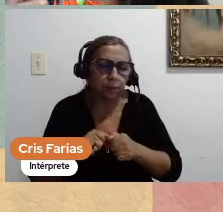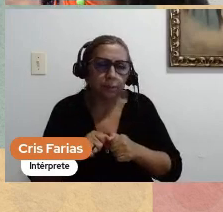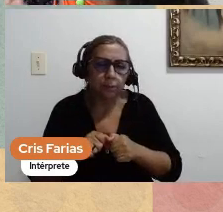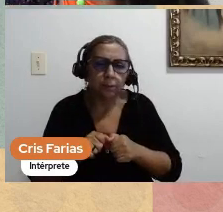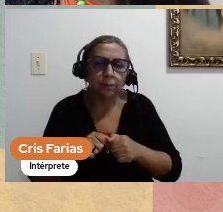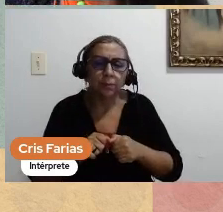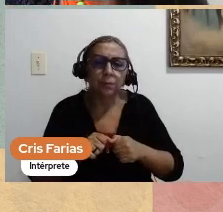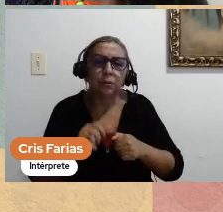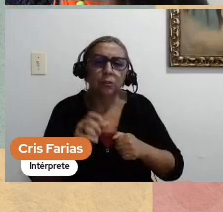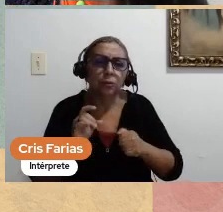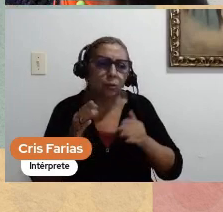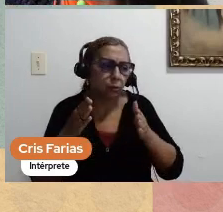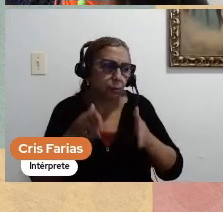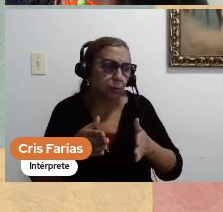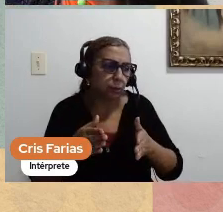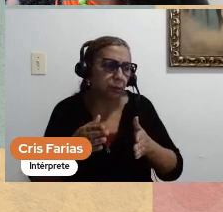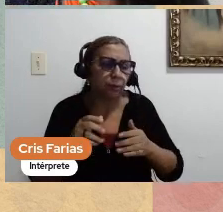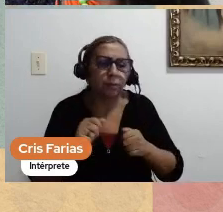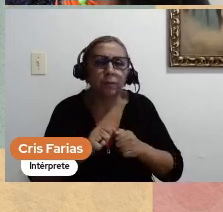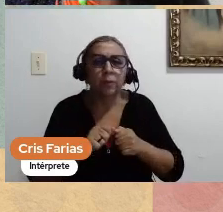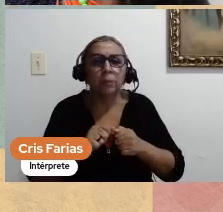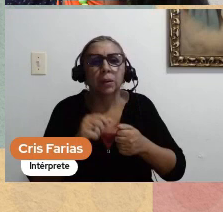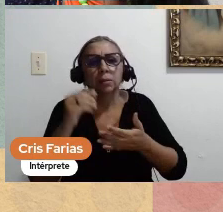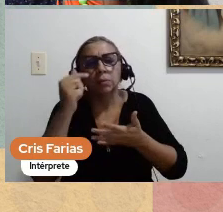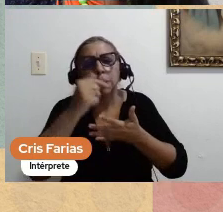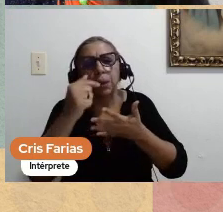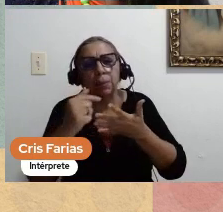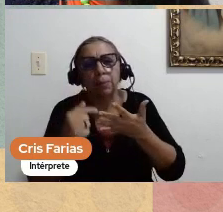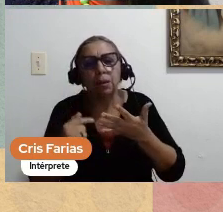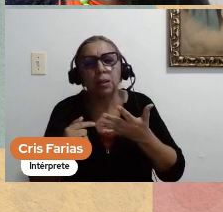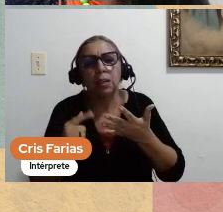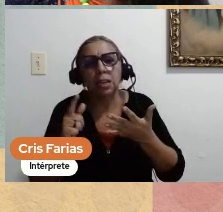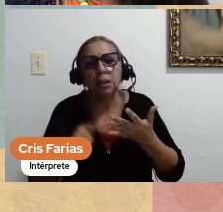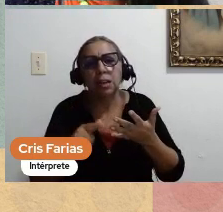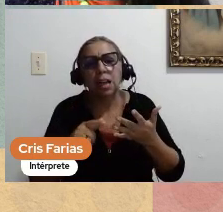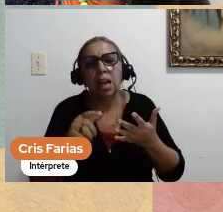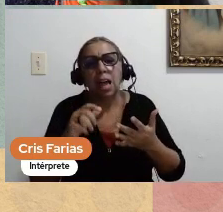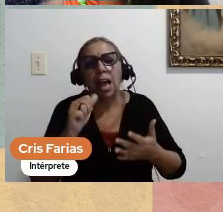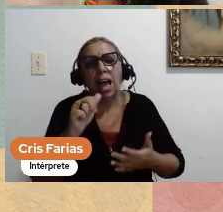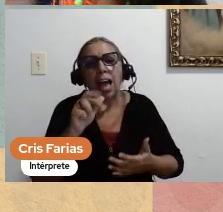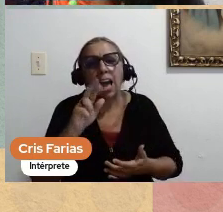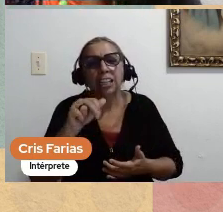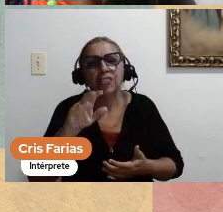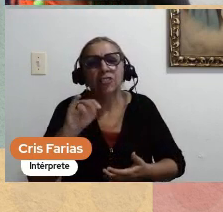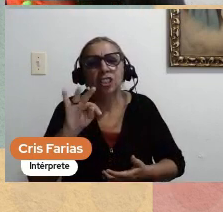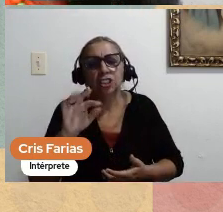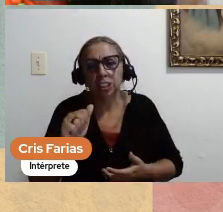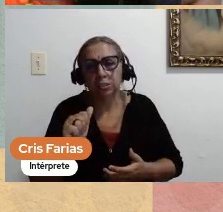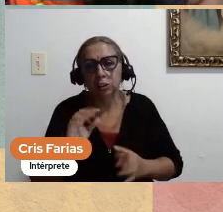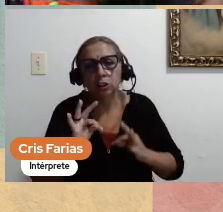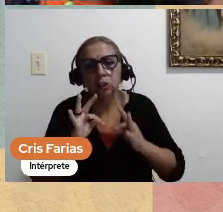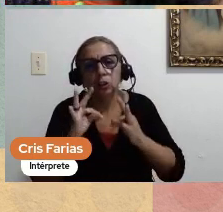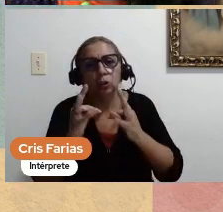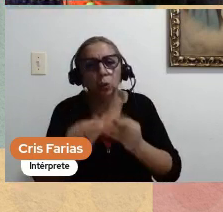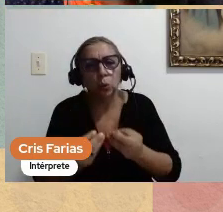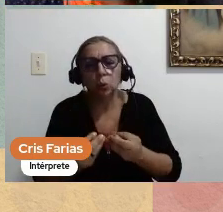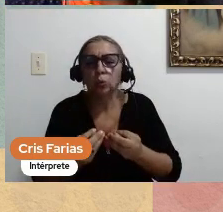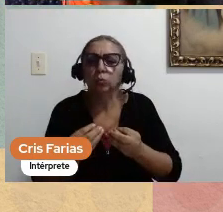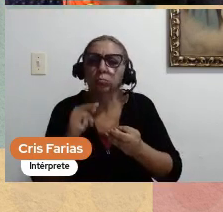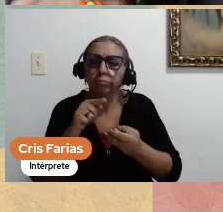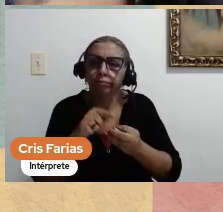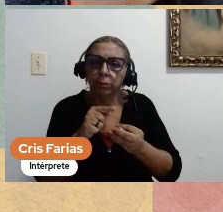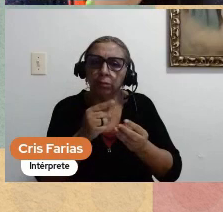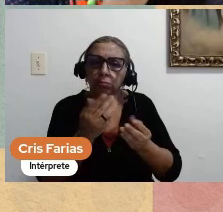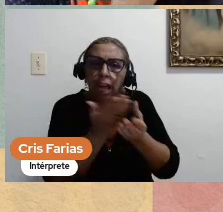foi produzido, foi formado pelos arquivistas. Então, ele vai todo ao encontro dessa